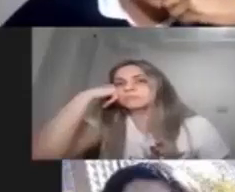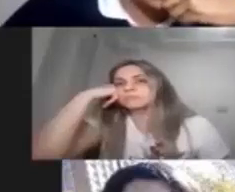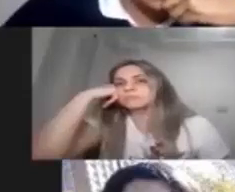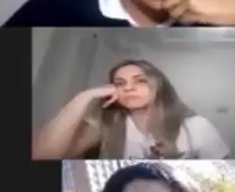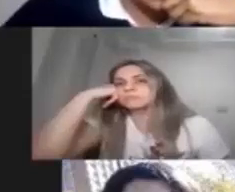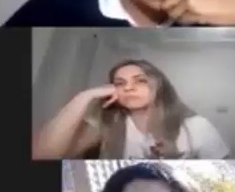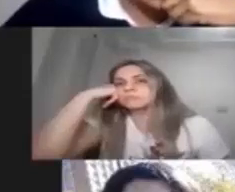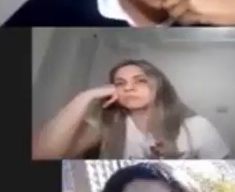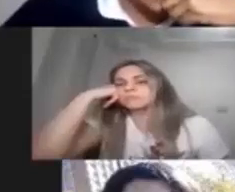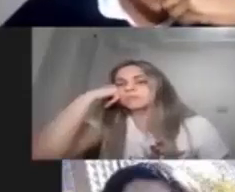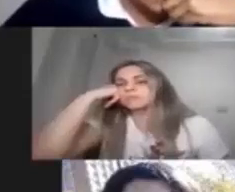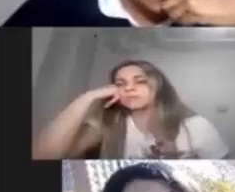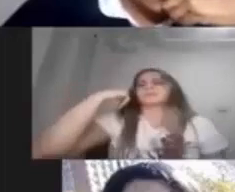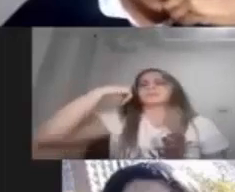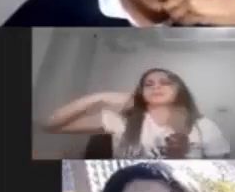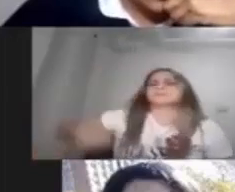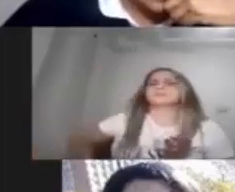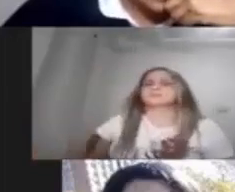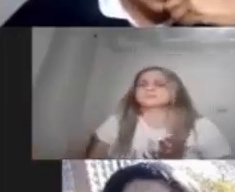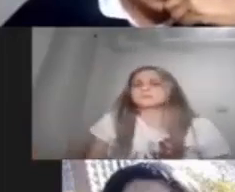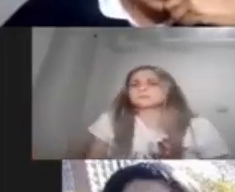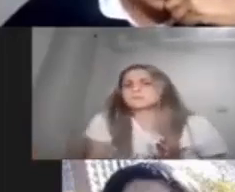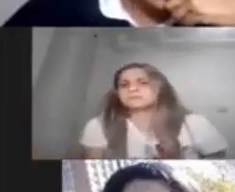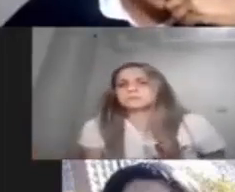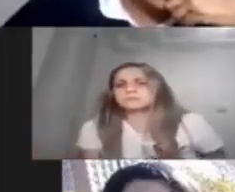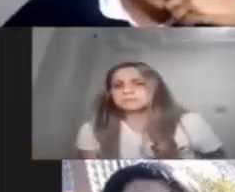aí né? vamos ver aqui